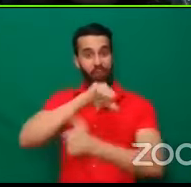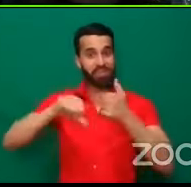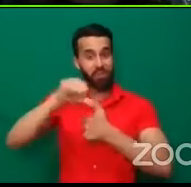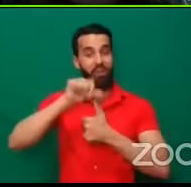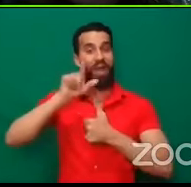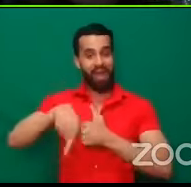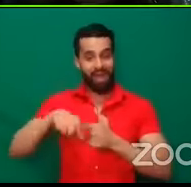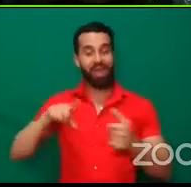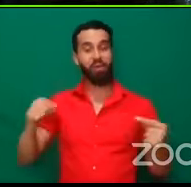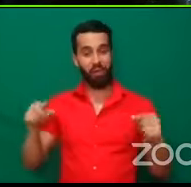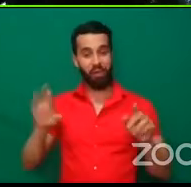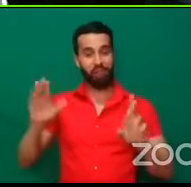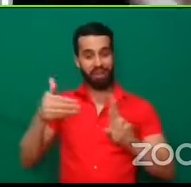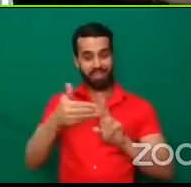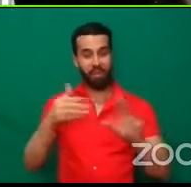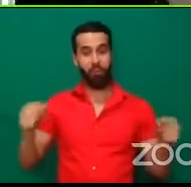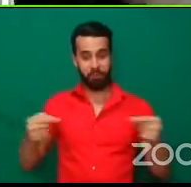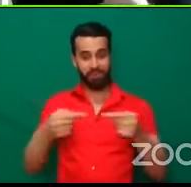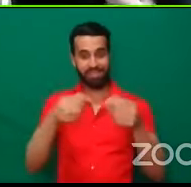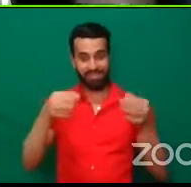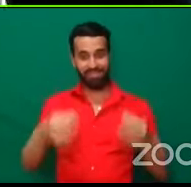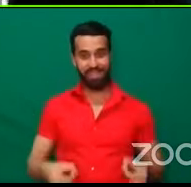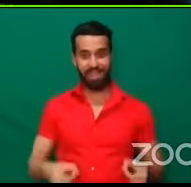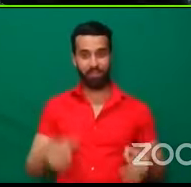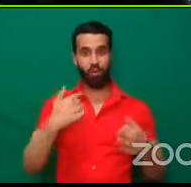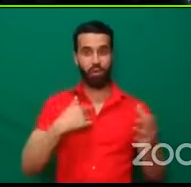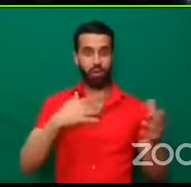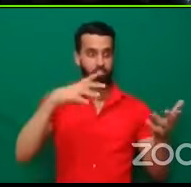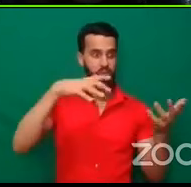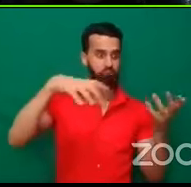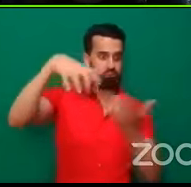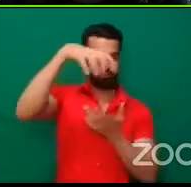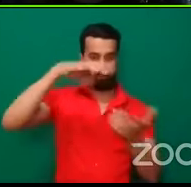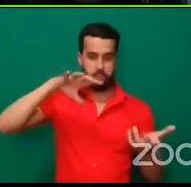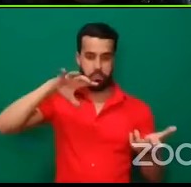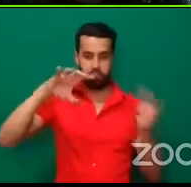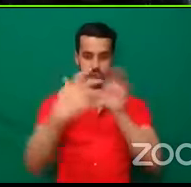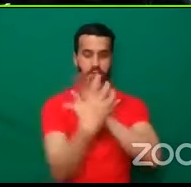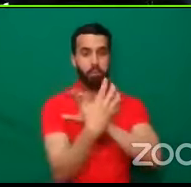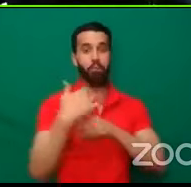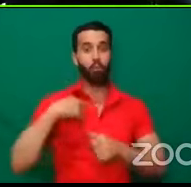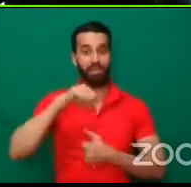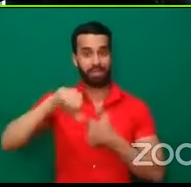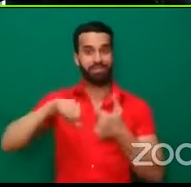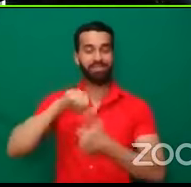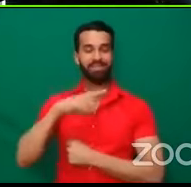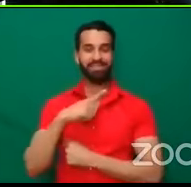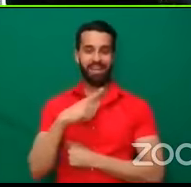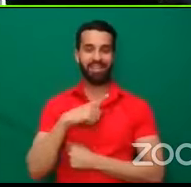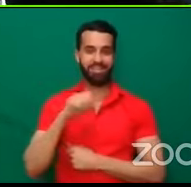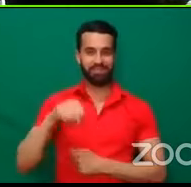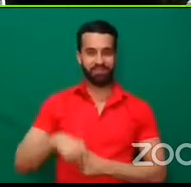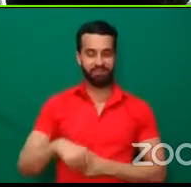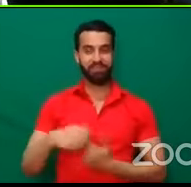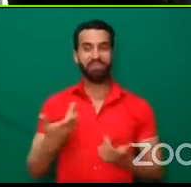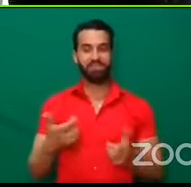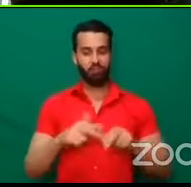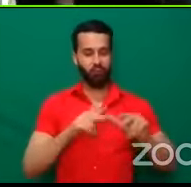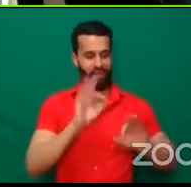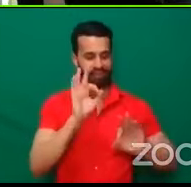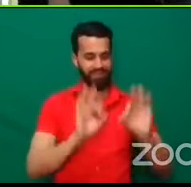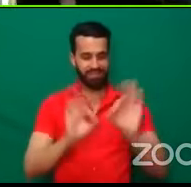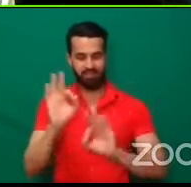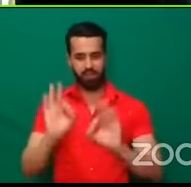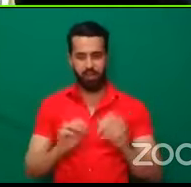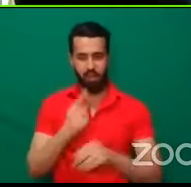minhas referências, assim, né, quando vira da nave pro robô, digamos. E eu fui montando e eu vi que